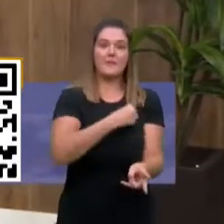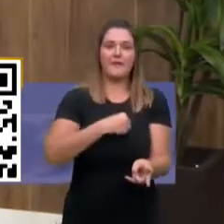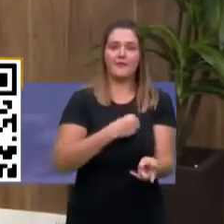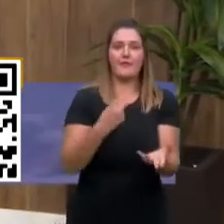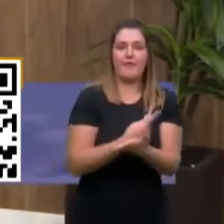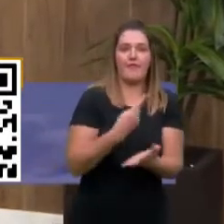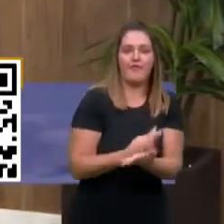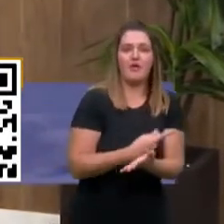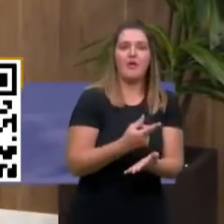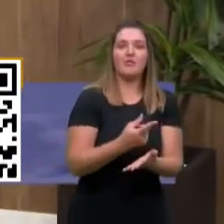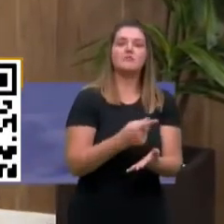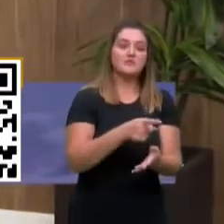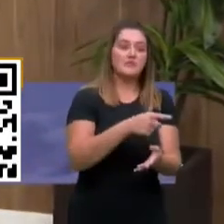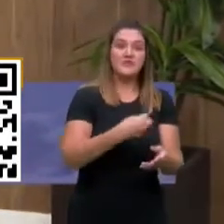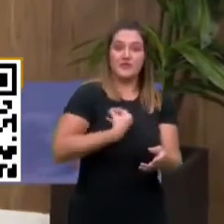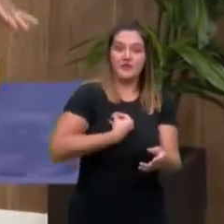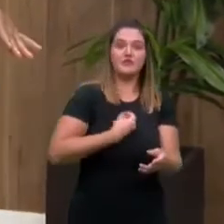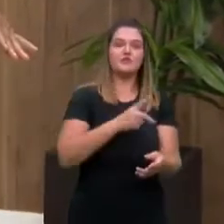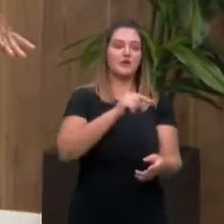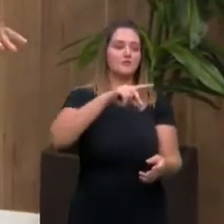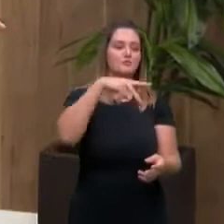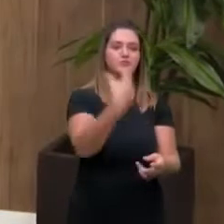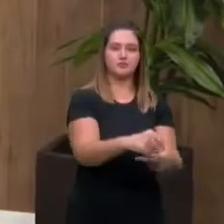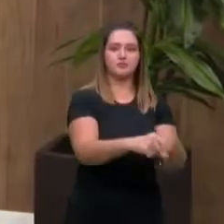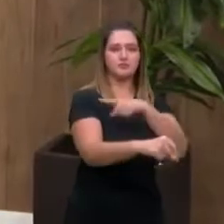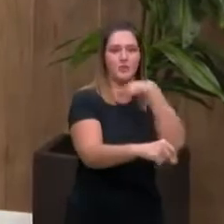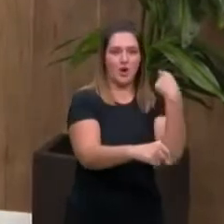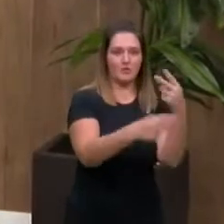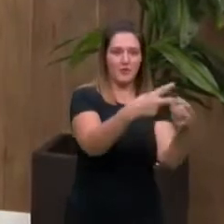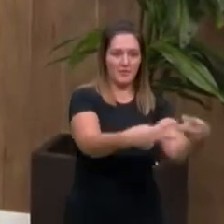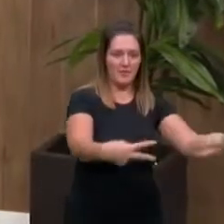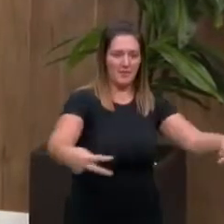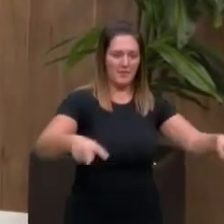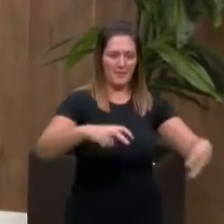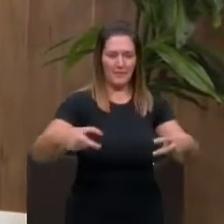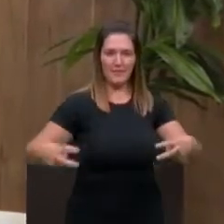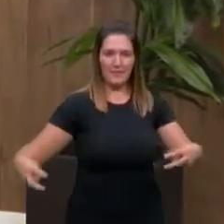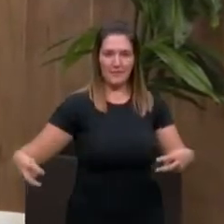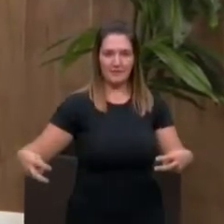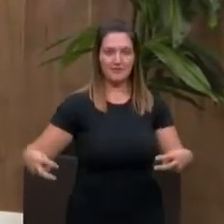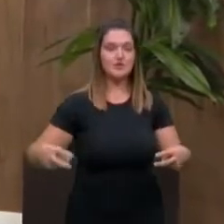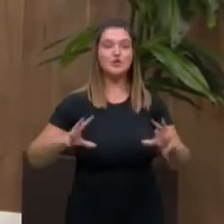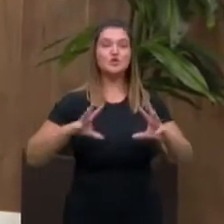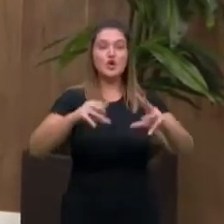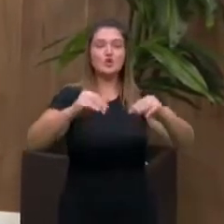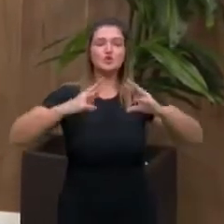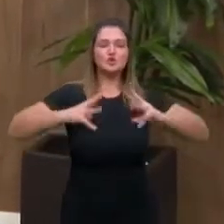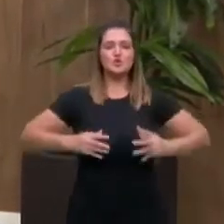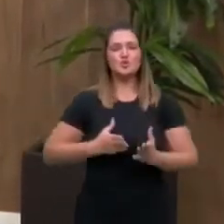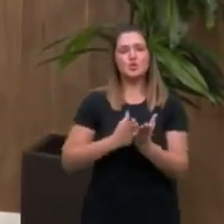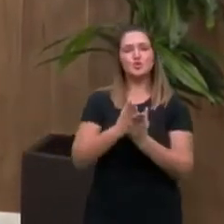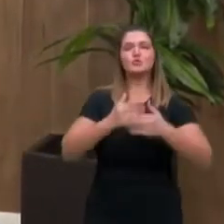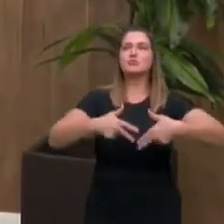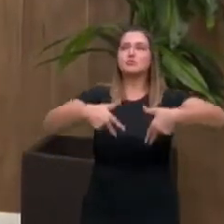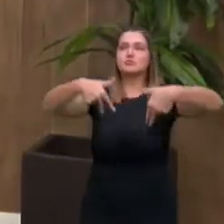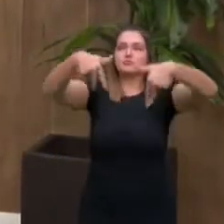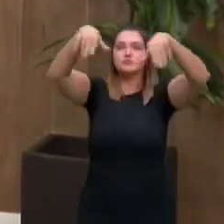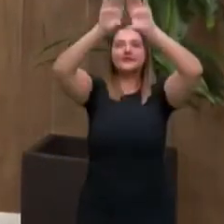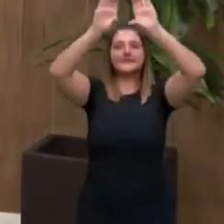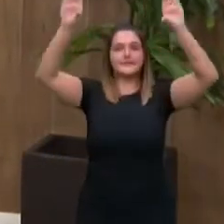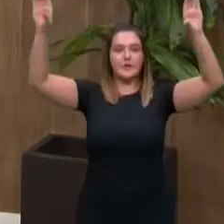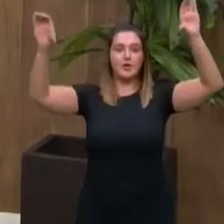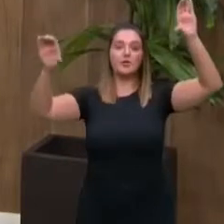Cristo, todos os ímpios ficarão mortos no pó da terra, e todos os justos serão levados para os céus. A partir desse